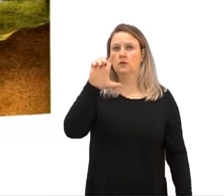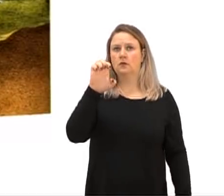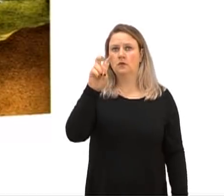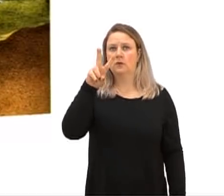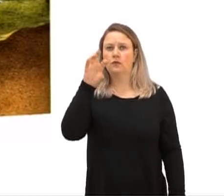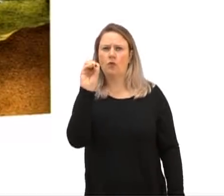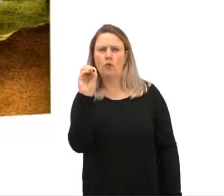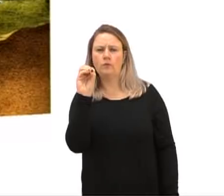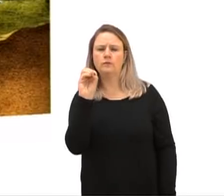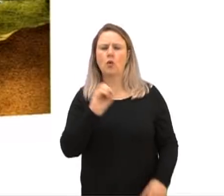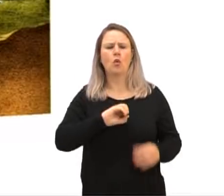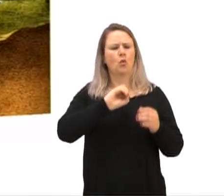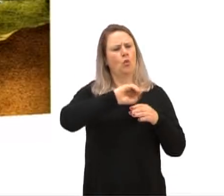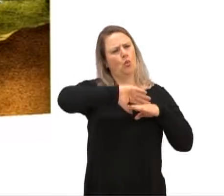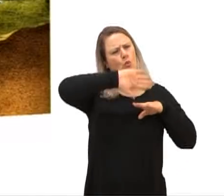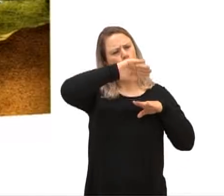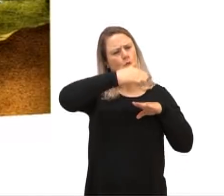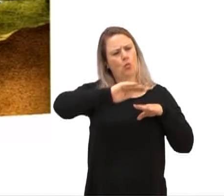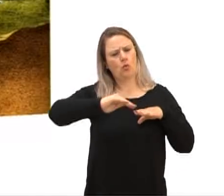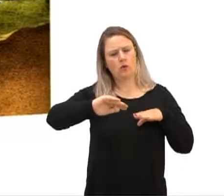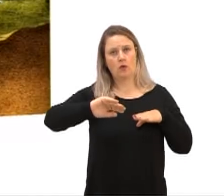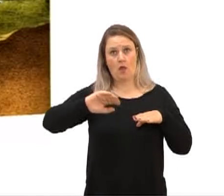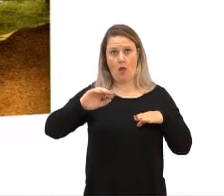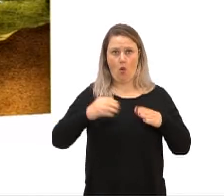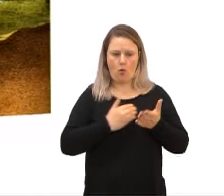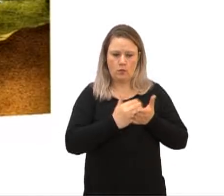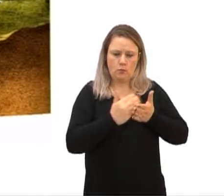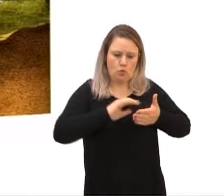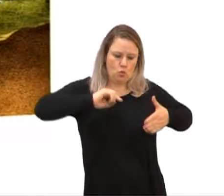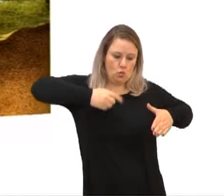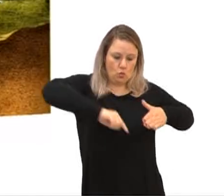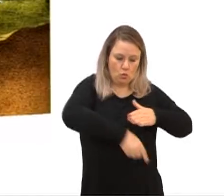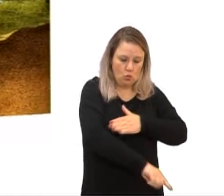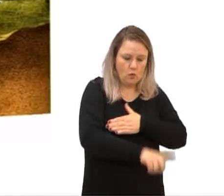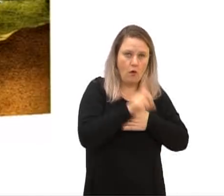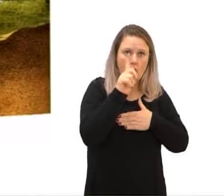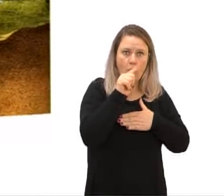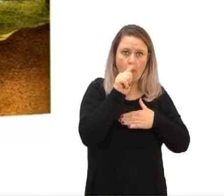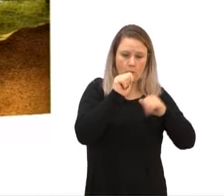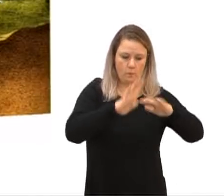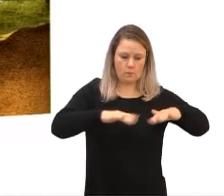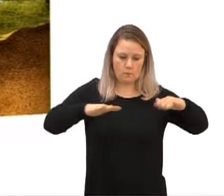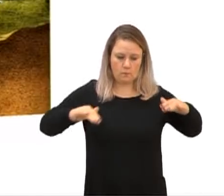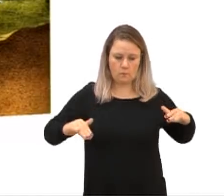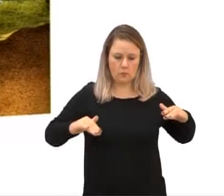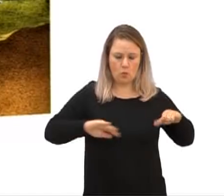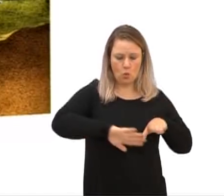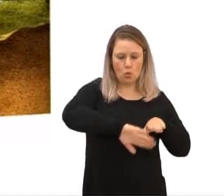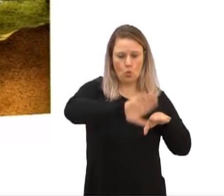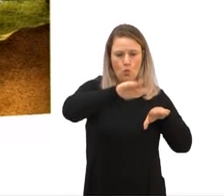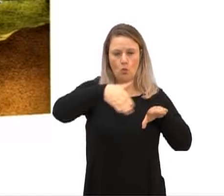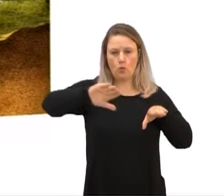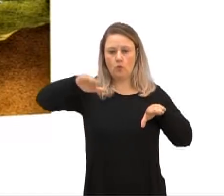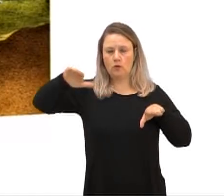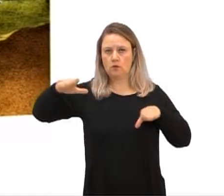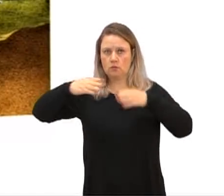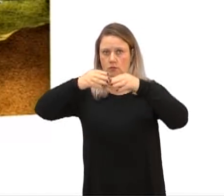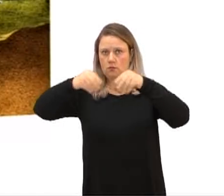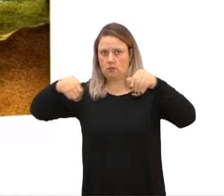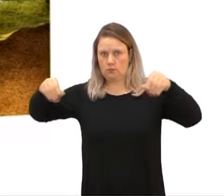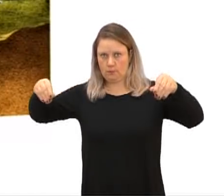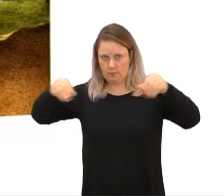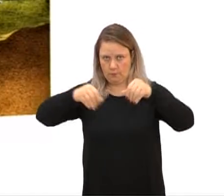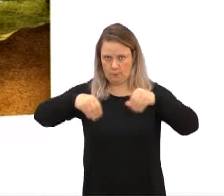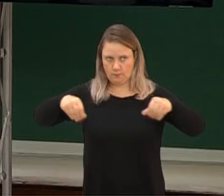crosta terrestre, desde o fundo do mar até a superfície da Terra, né? Aqui a prof trouxe uma